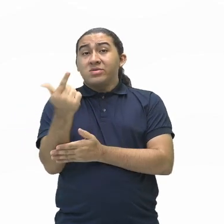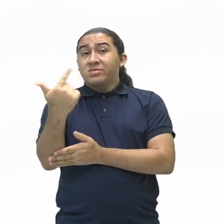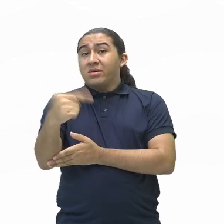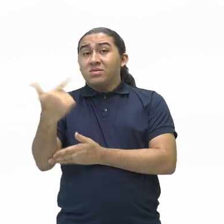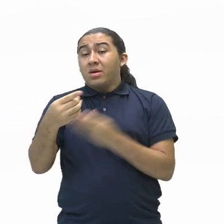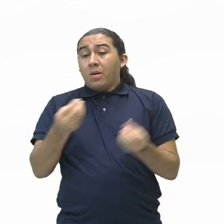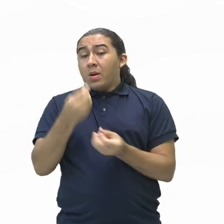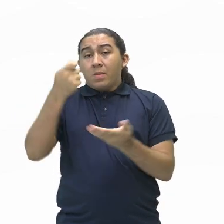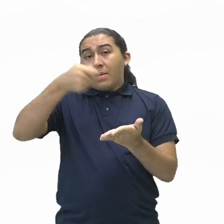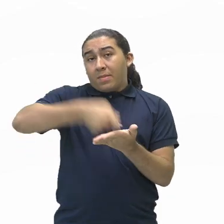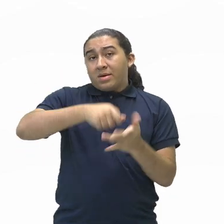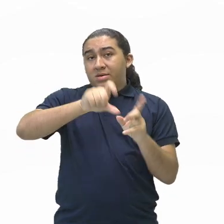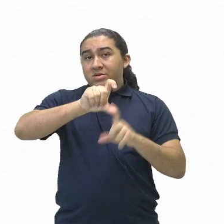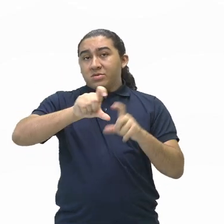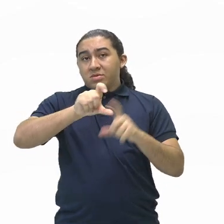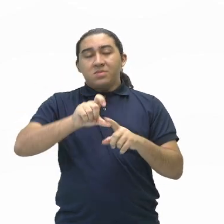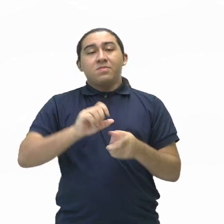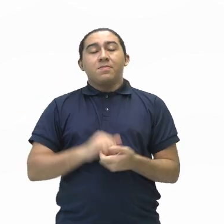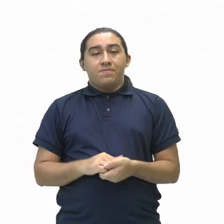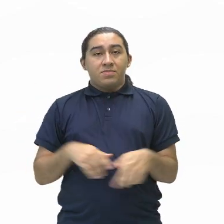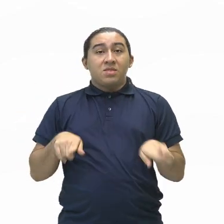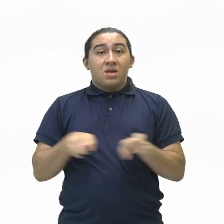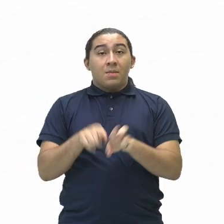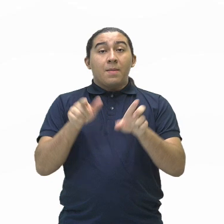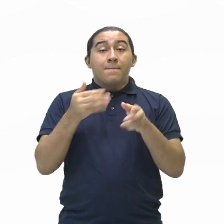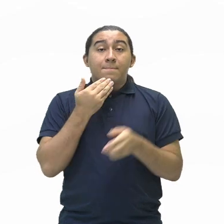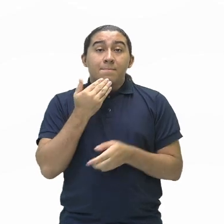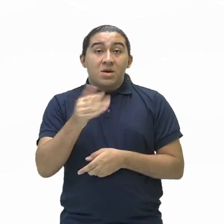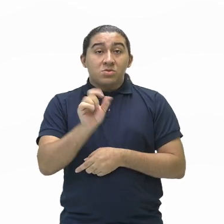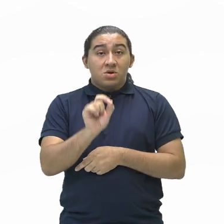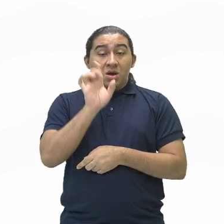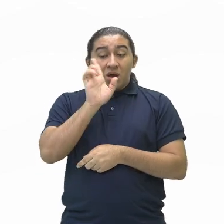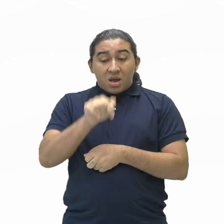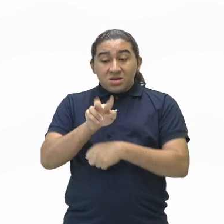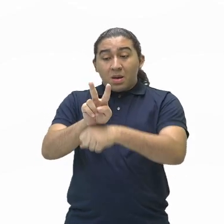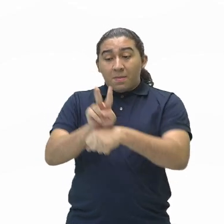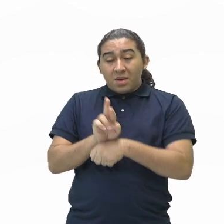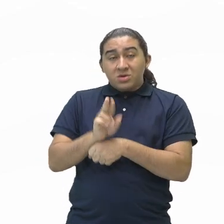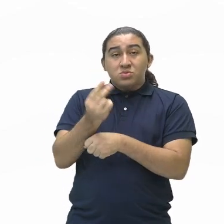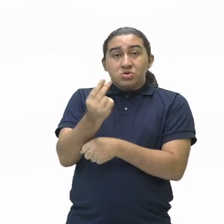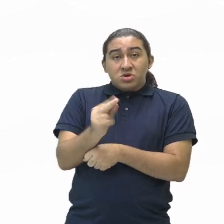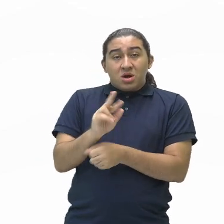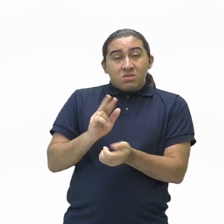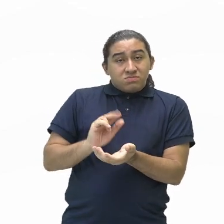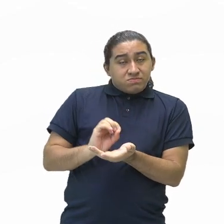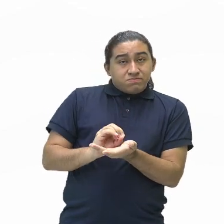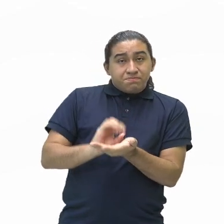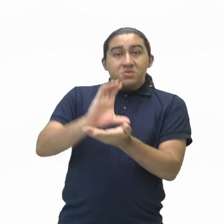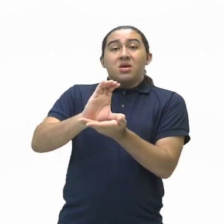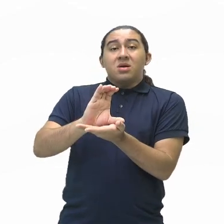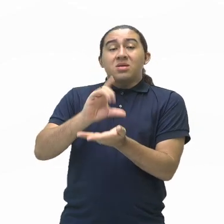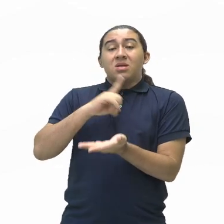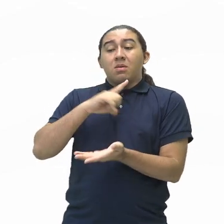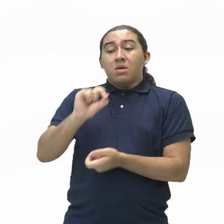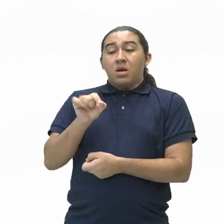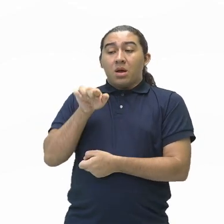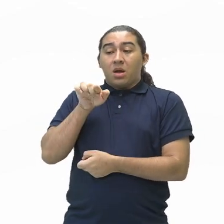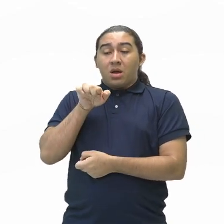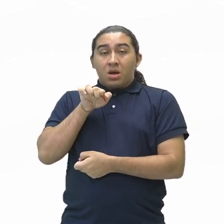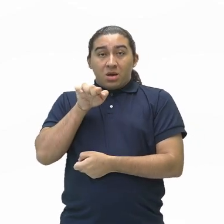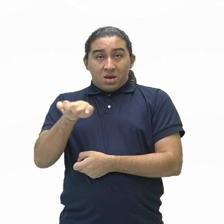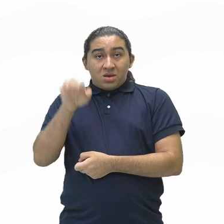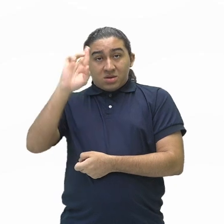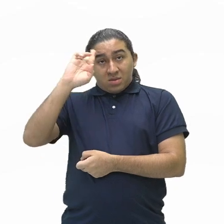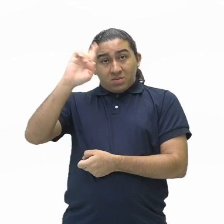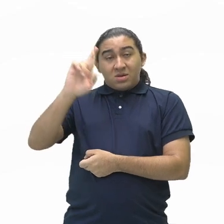Além disso, ela cobra aqui esses altos empréstimos, a insatisfação dos senhores de engenhos,